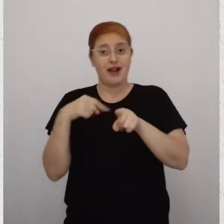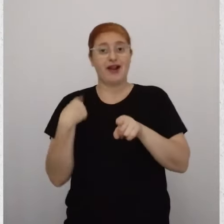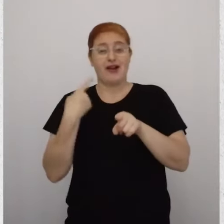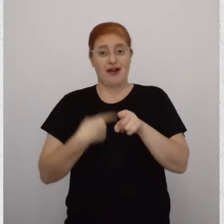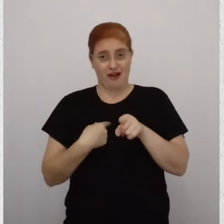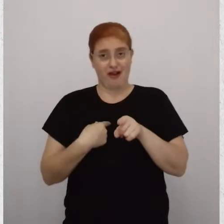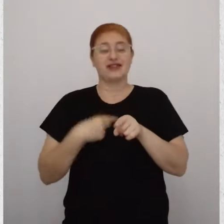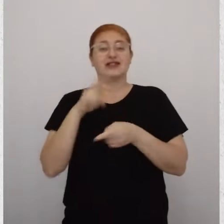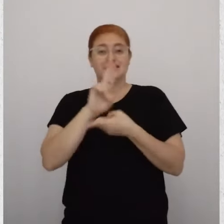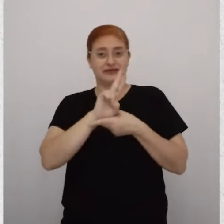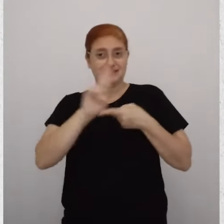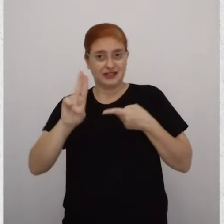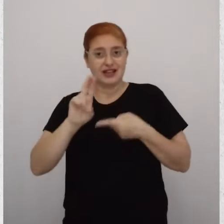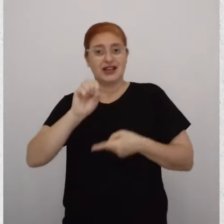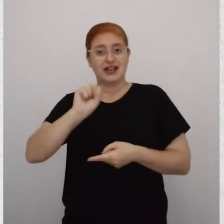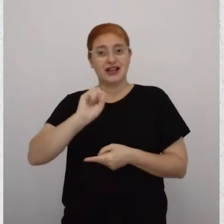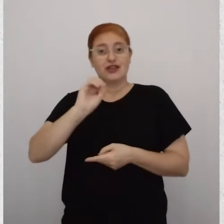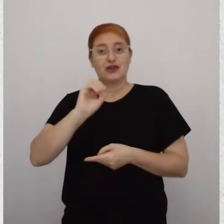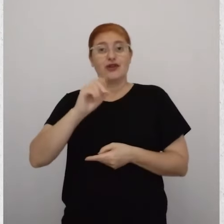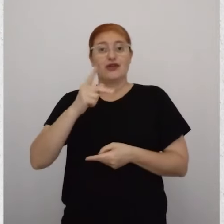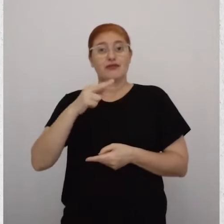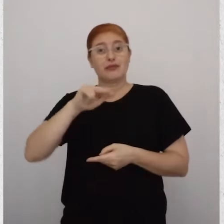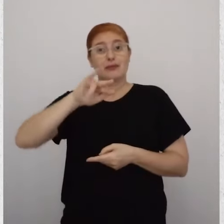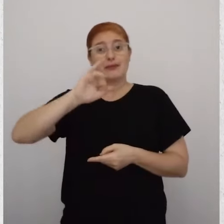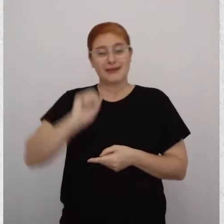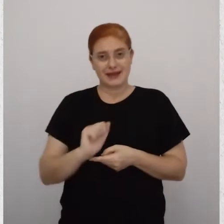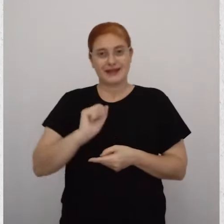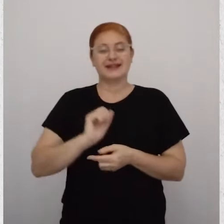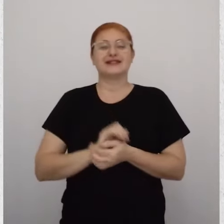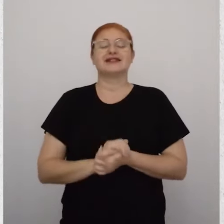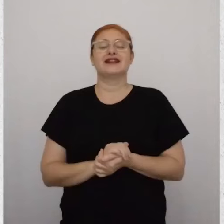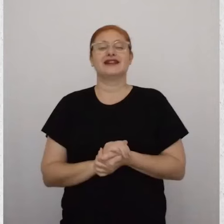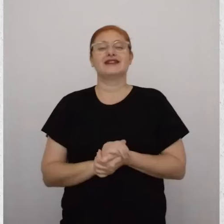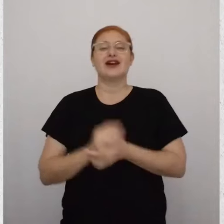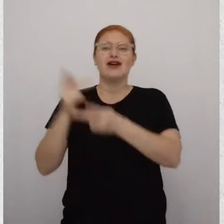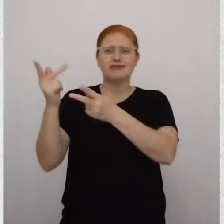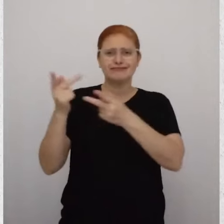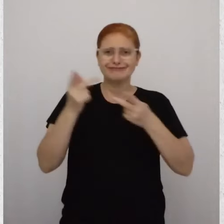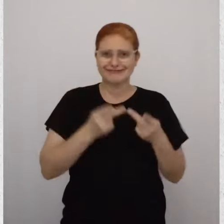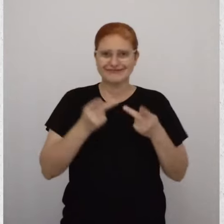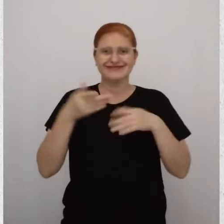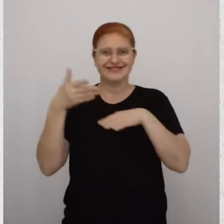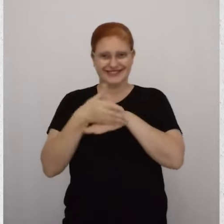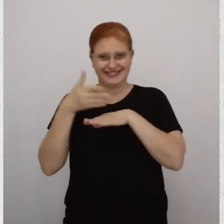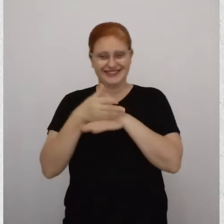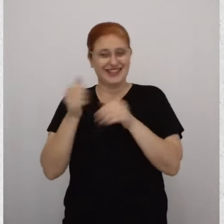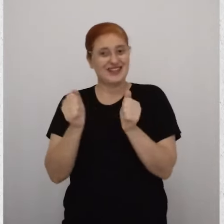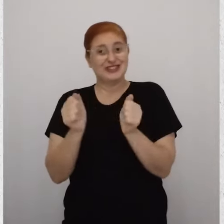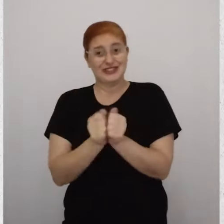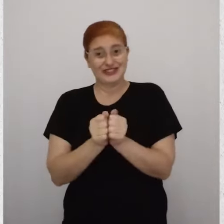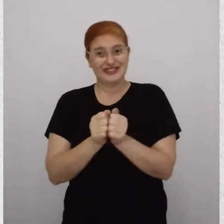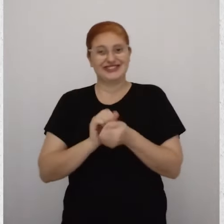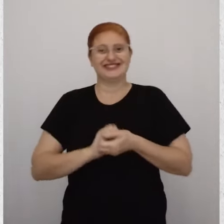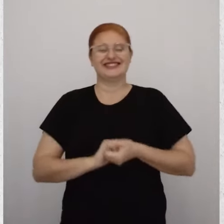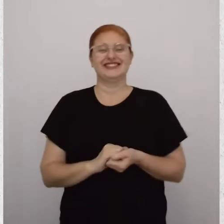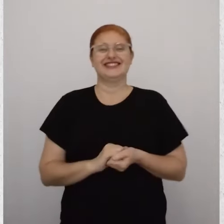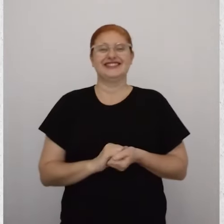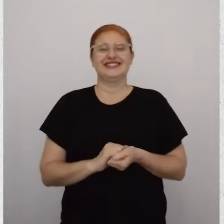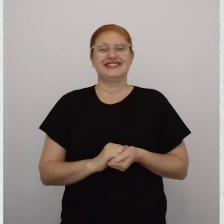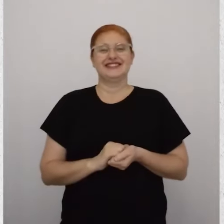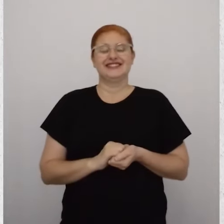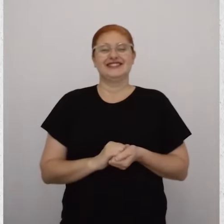Sofia Branco, e eu já vou convidar a Sofia para entrar aqui comigo,